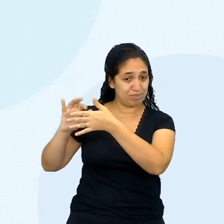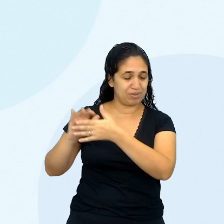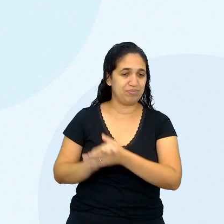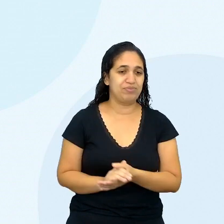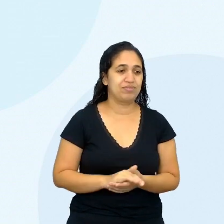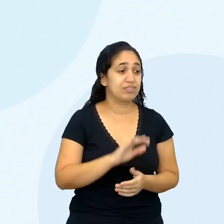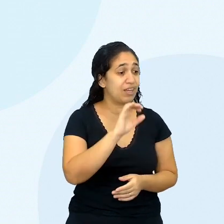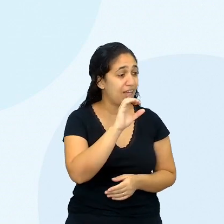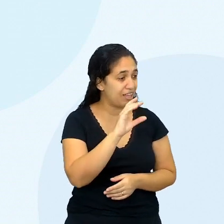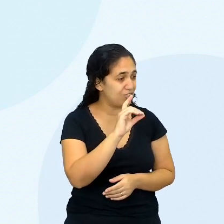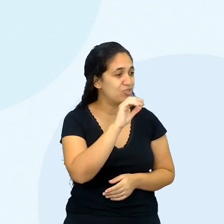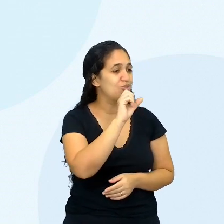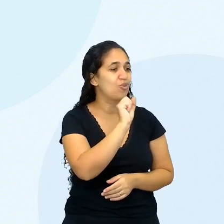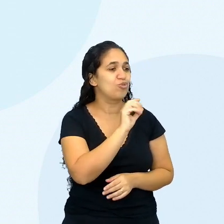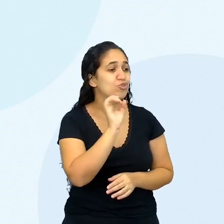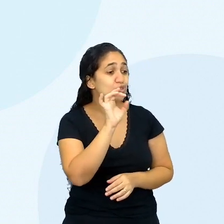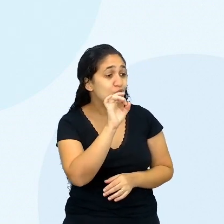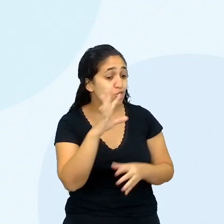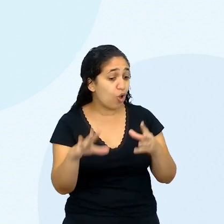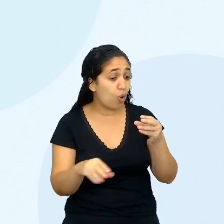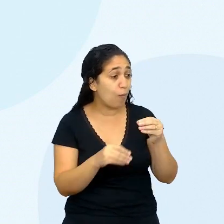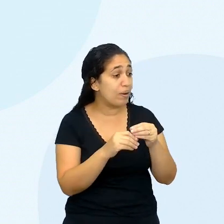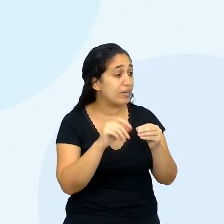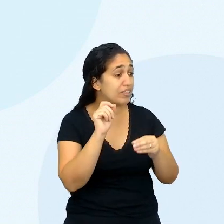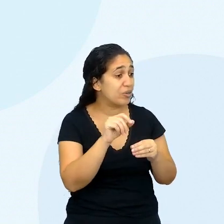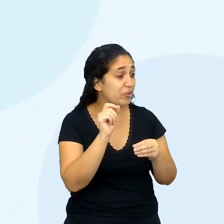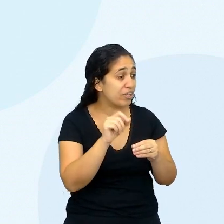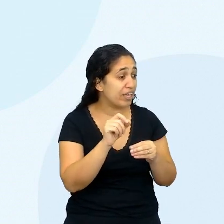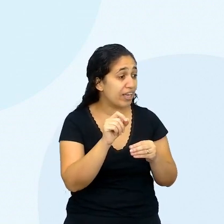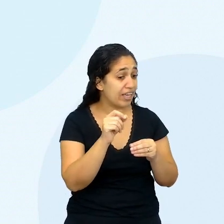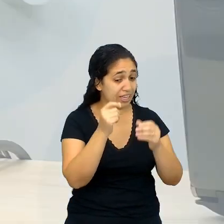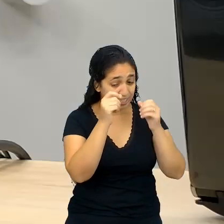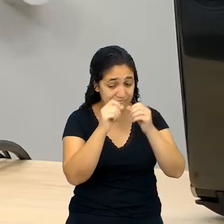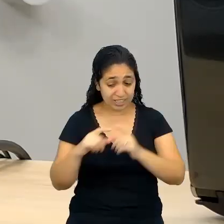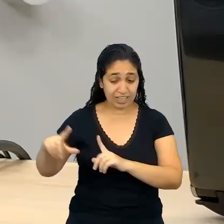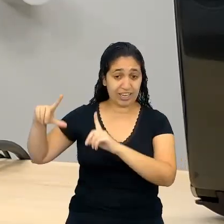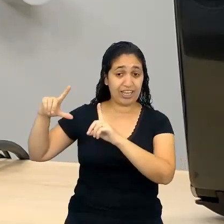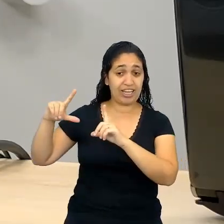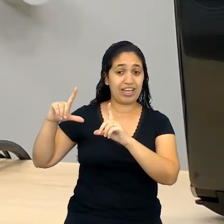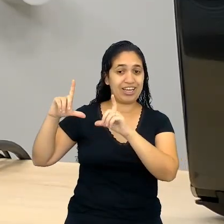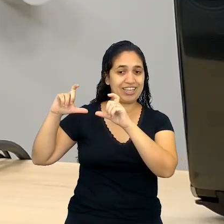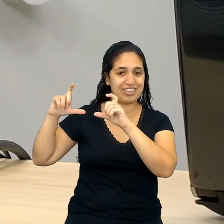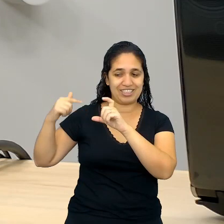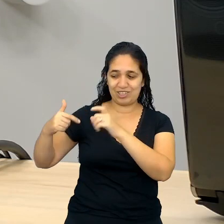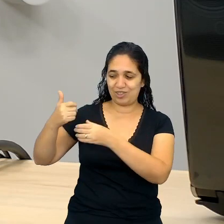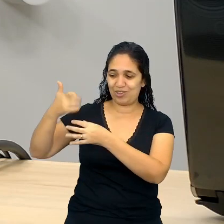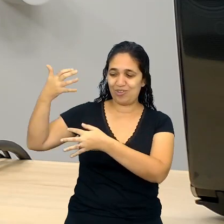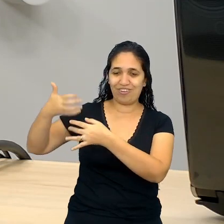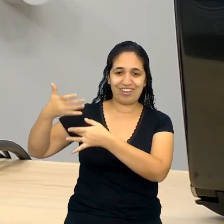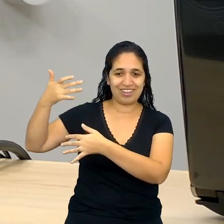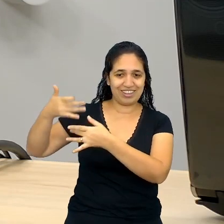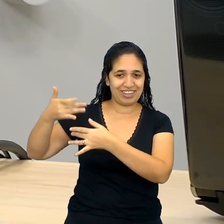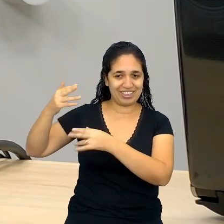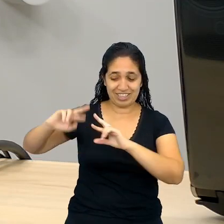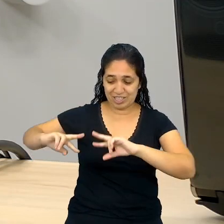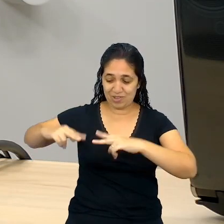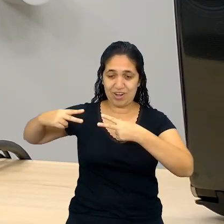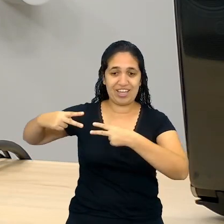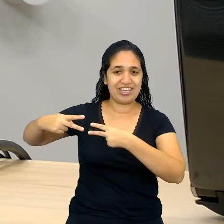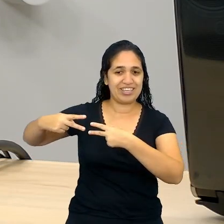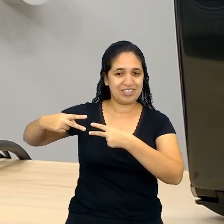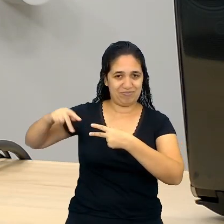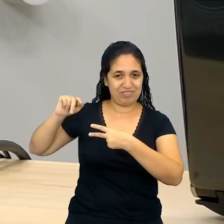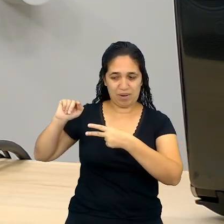para complementar, eu pedi para a produção também jogar no chat o link, né, para quem não consegue acessar pelo QR Code aí na tela,